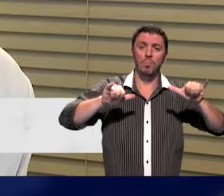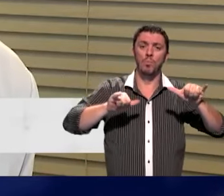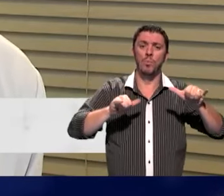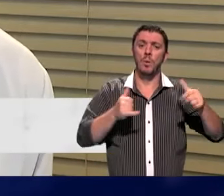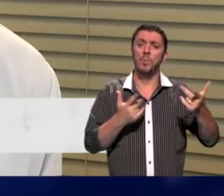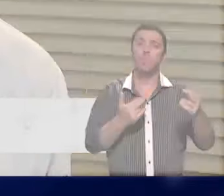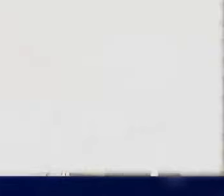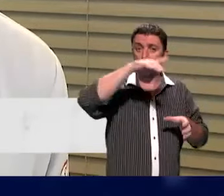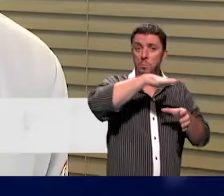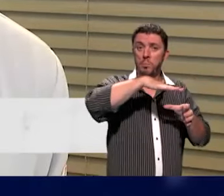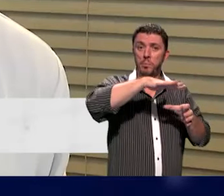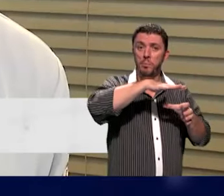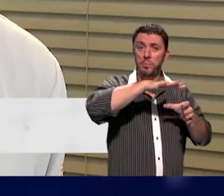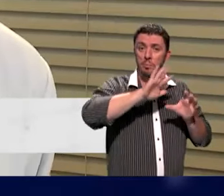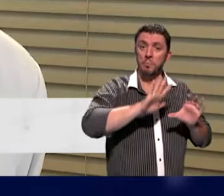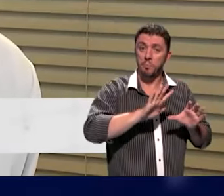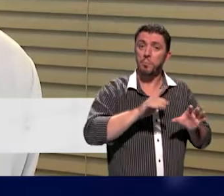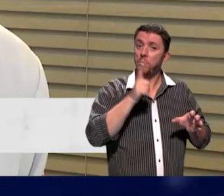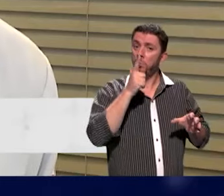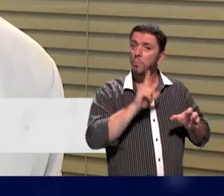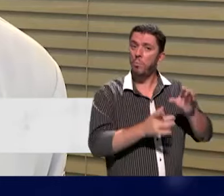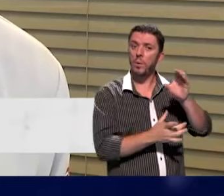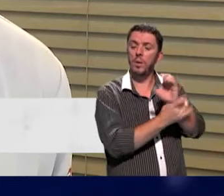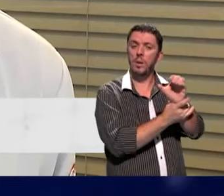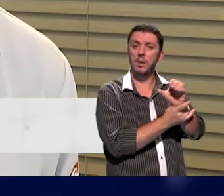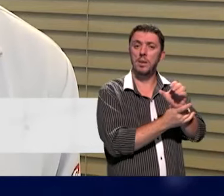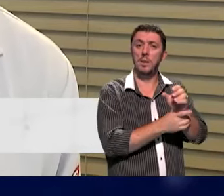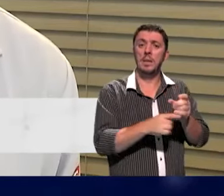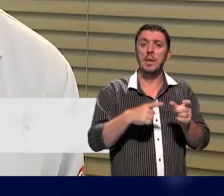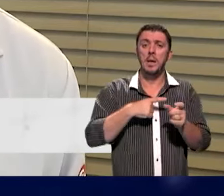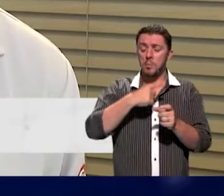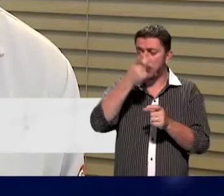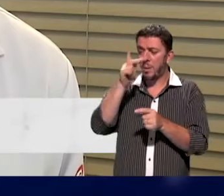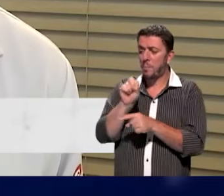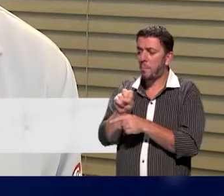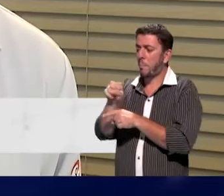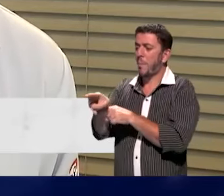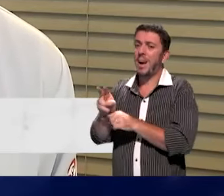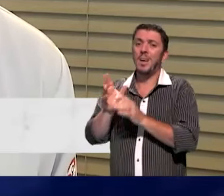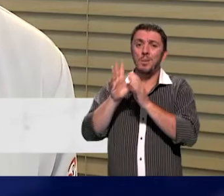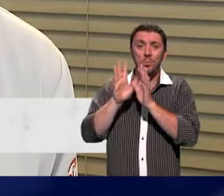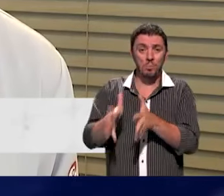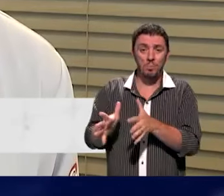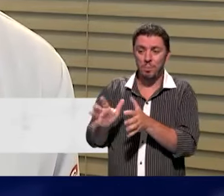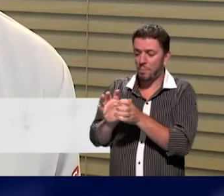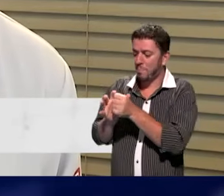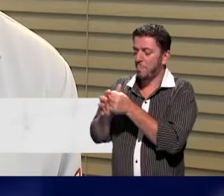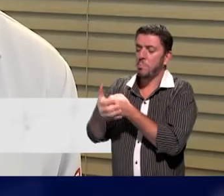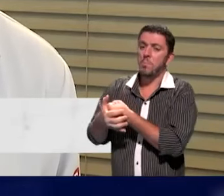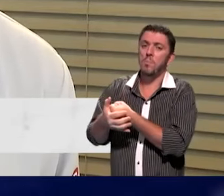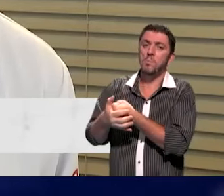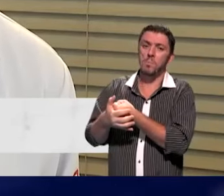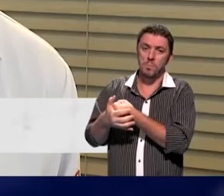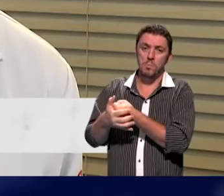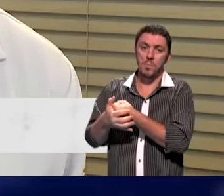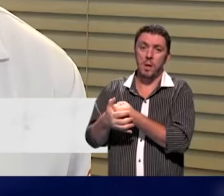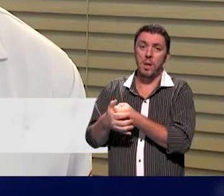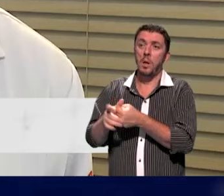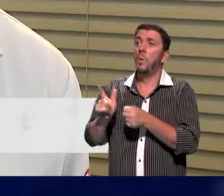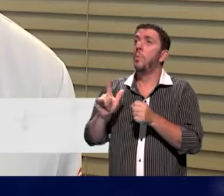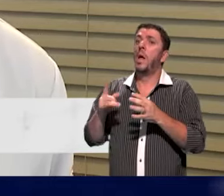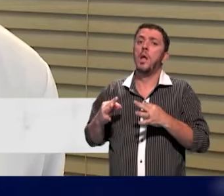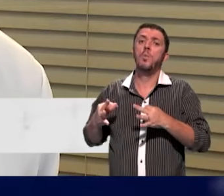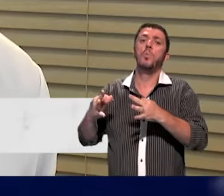tendo de isolamento social as pessoas contaminadas não são todas as que vão apresentar uma situação clínica mas